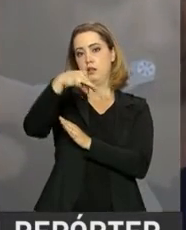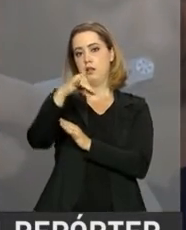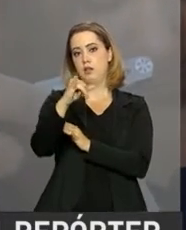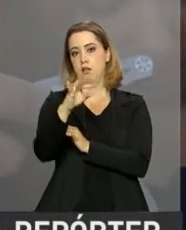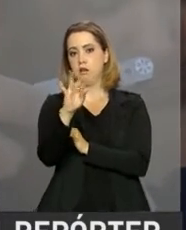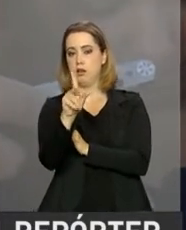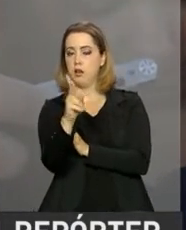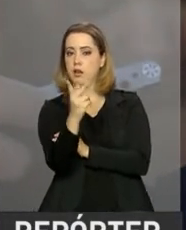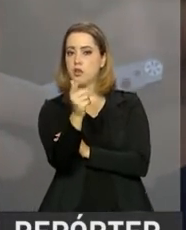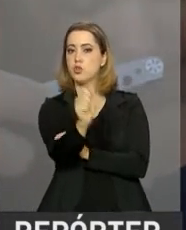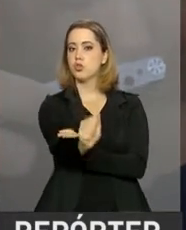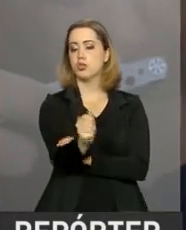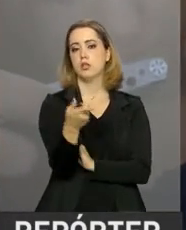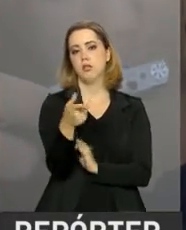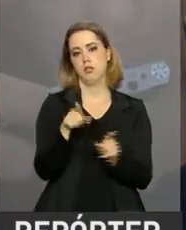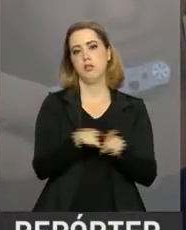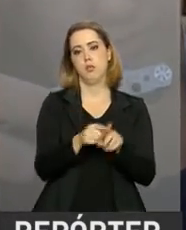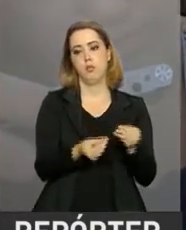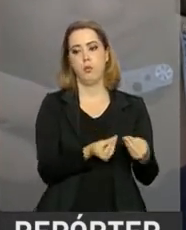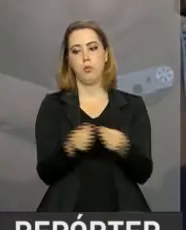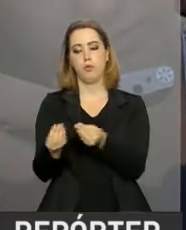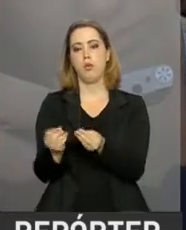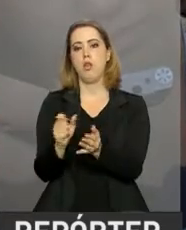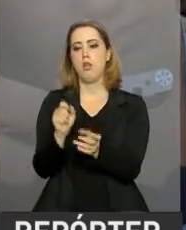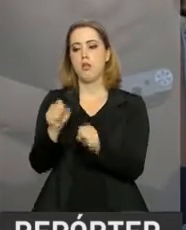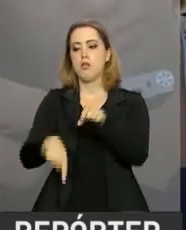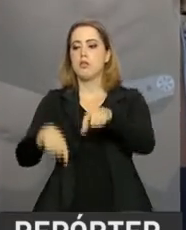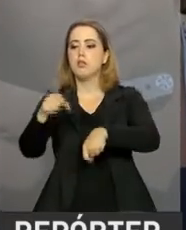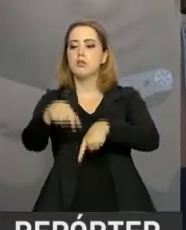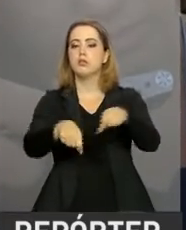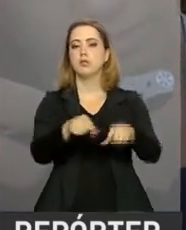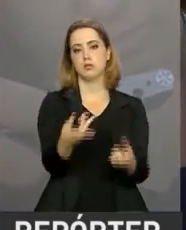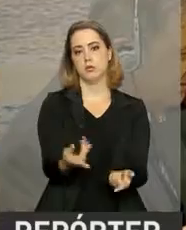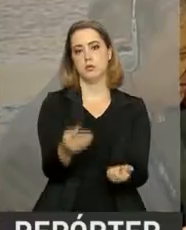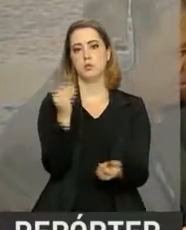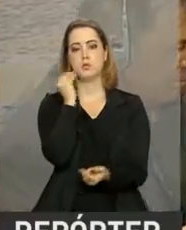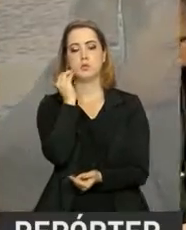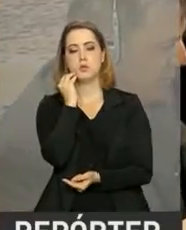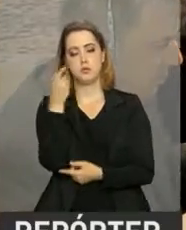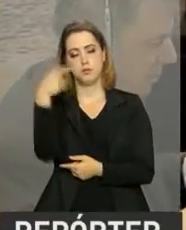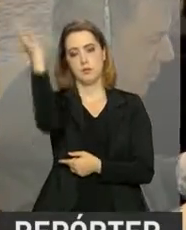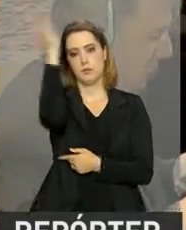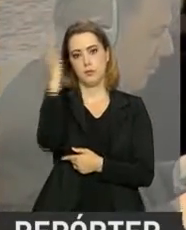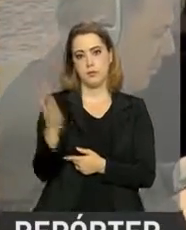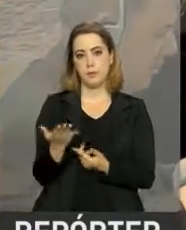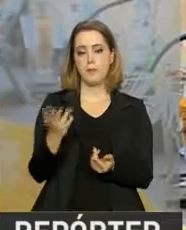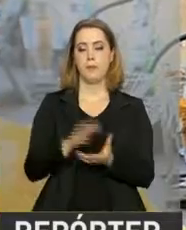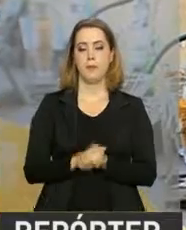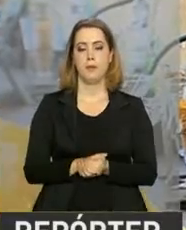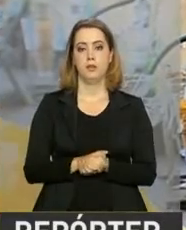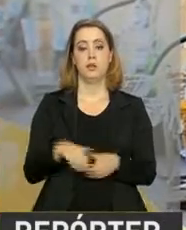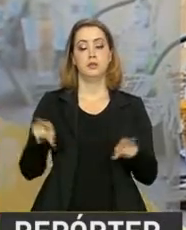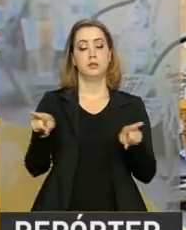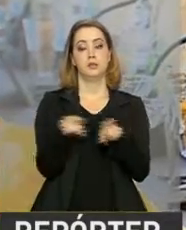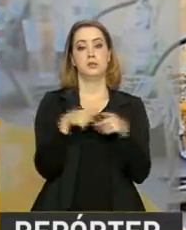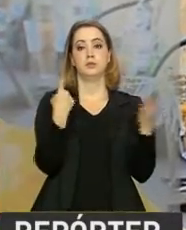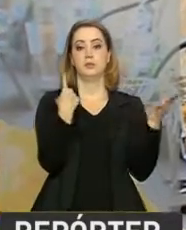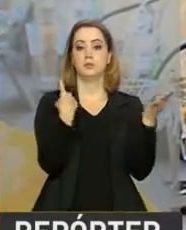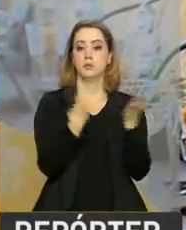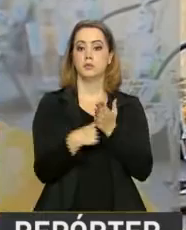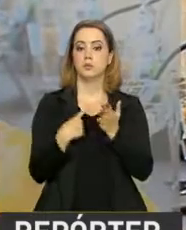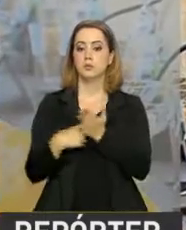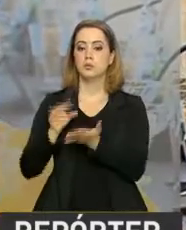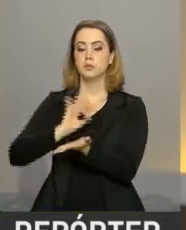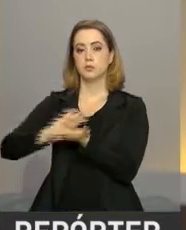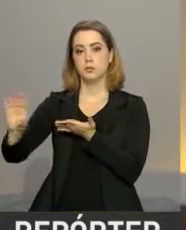aqui a transferência de material genético para a gente fazer experimentação no brasil também foi assinado um acordo para facilitar investimentos entre os dois